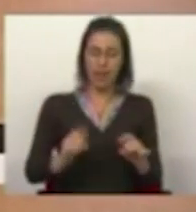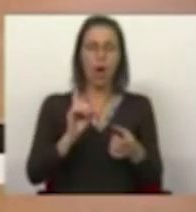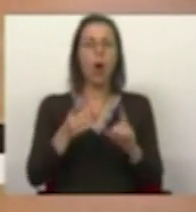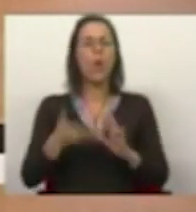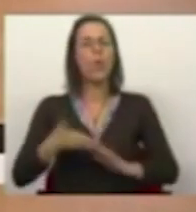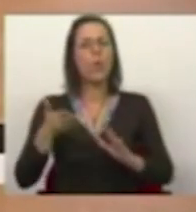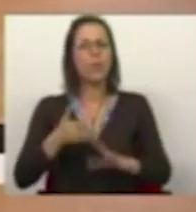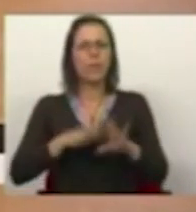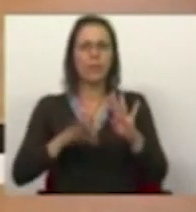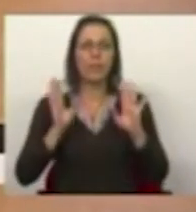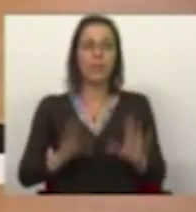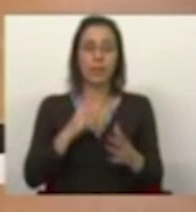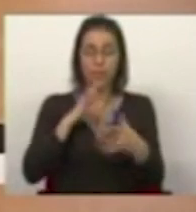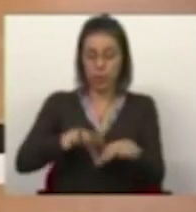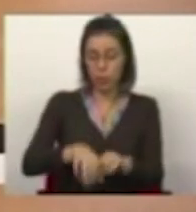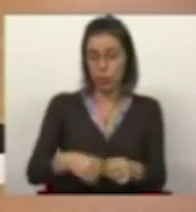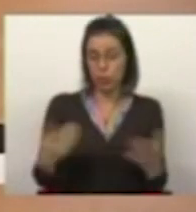que é urgente fazer para o destruir?